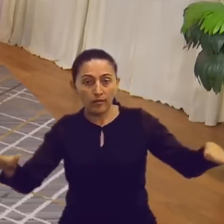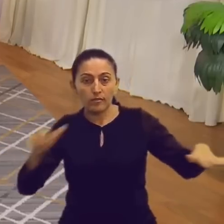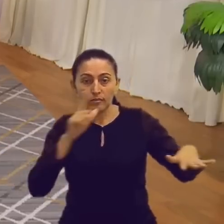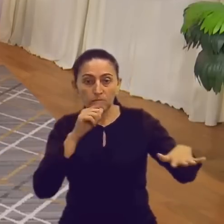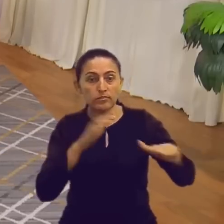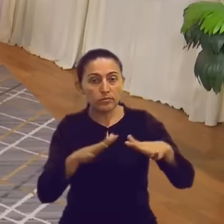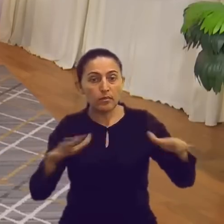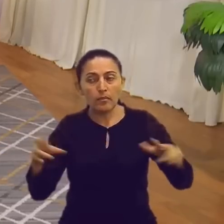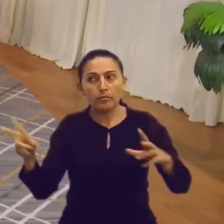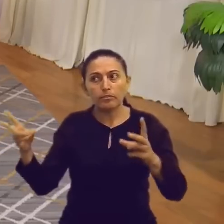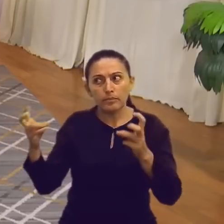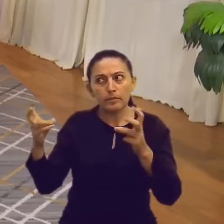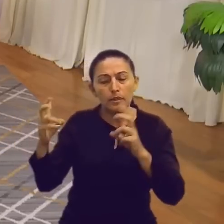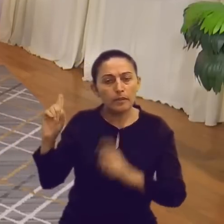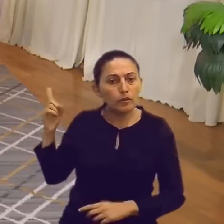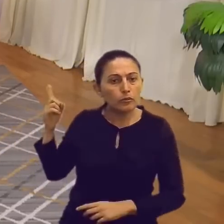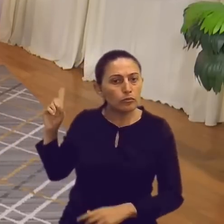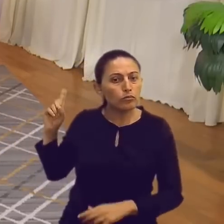que vinha alguém atrás.